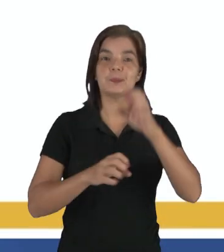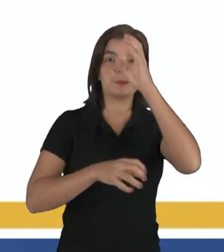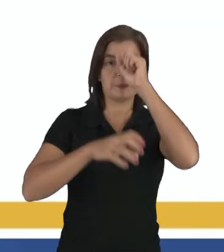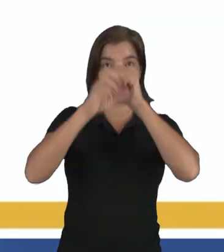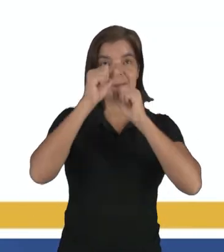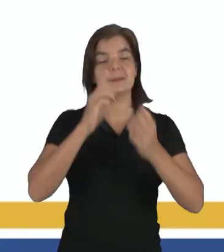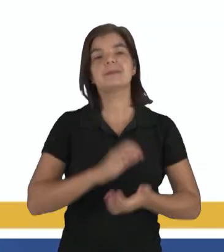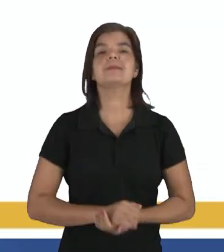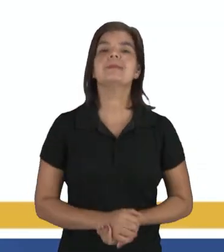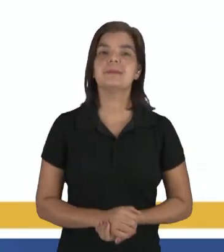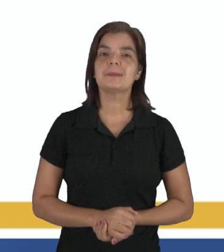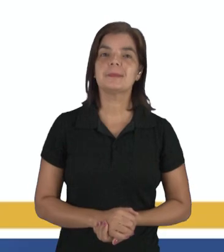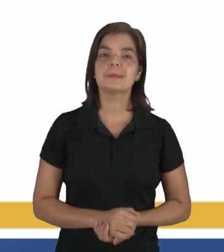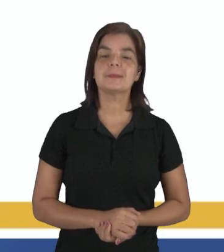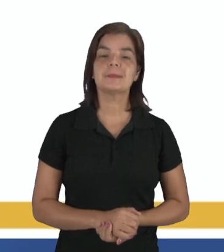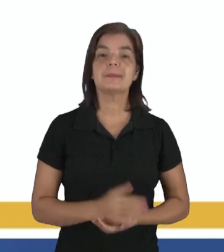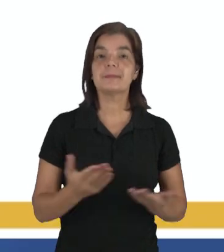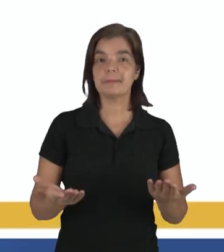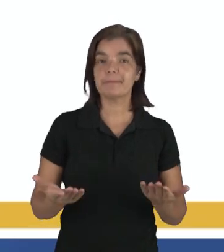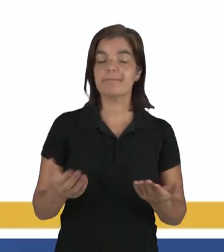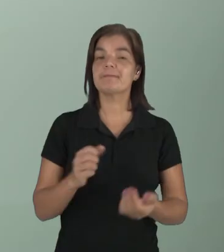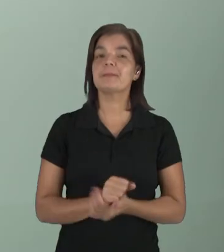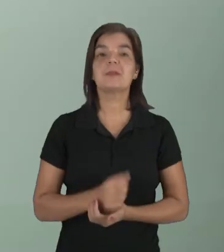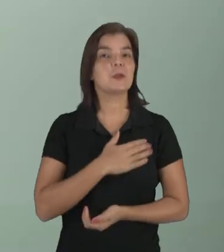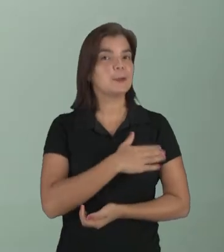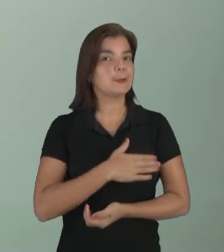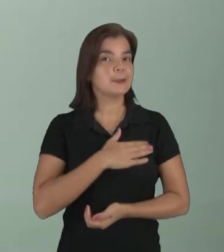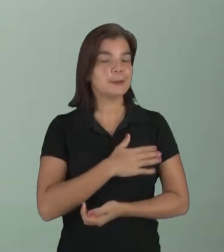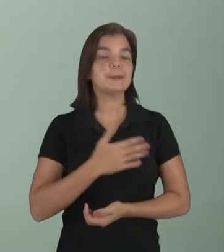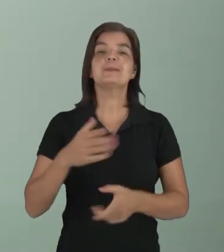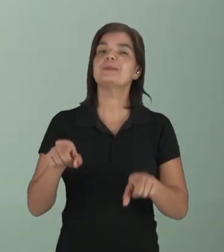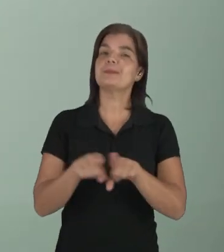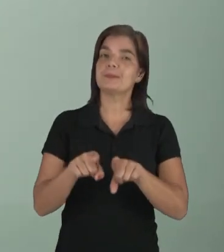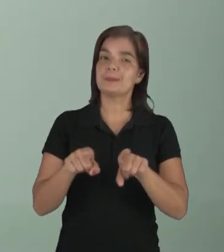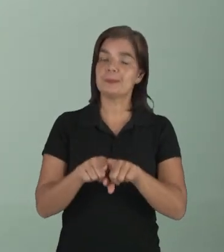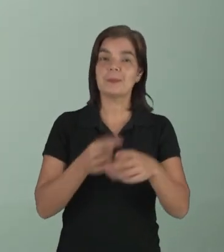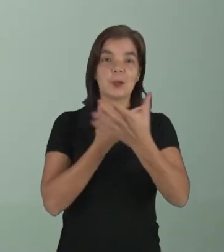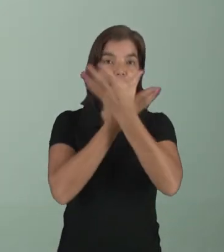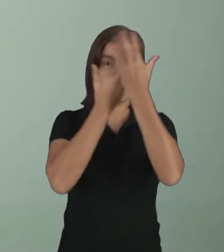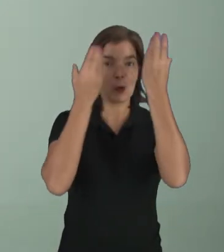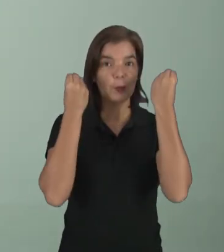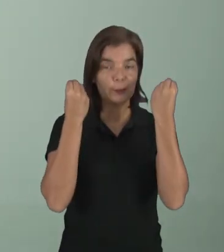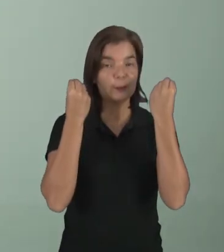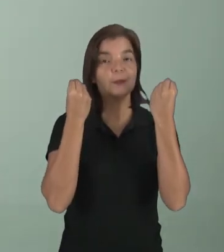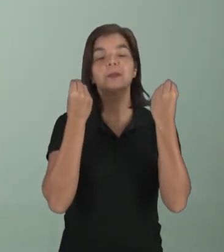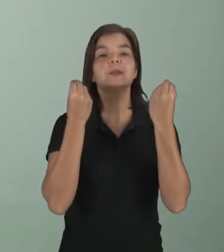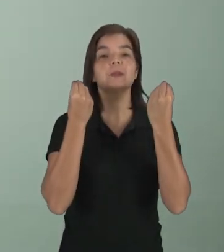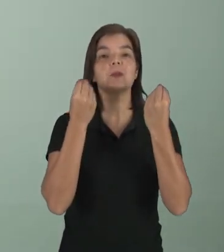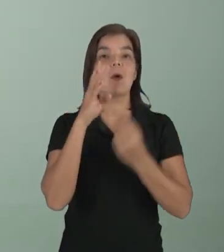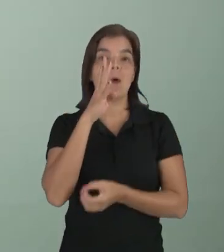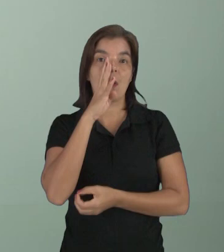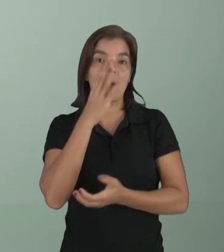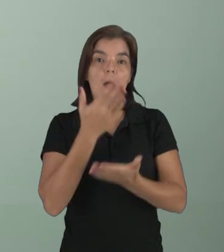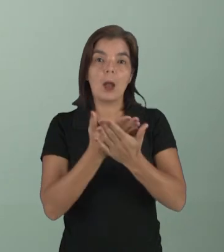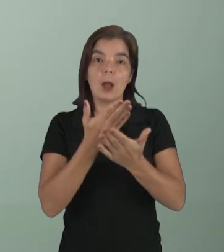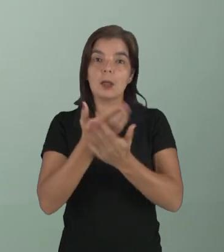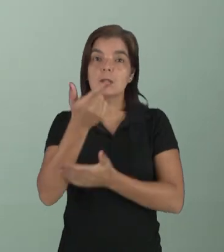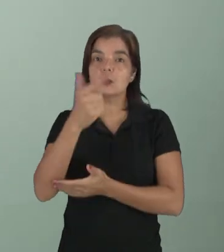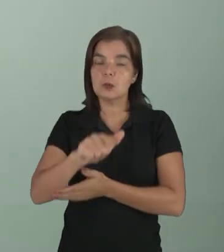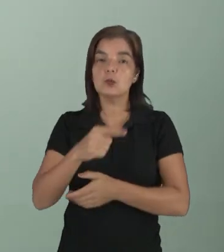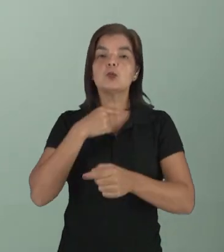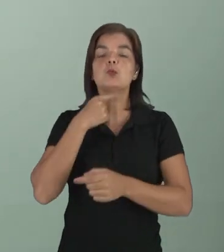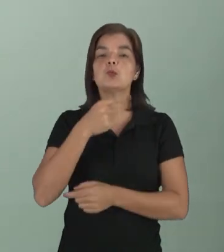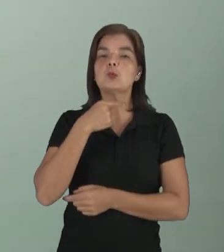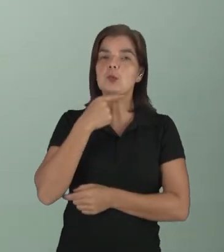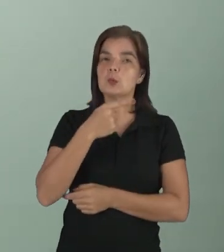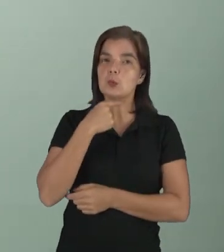aprendeu. Então é isso, pessoal. Espero que vocês tenham gostado. Não esqueçam de assistir essa aula novamente para